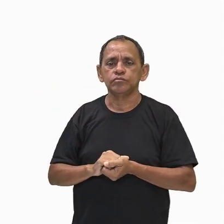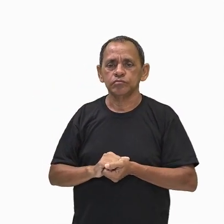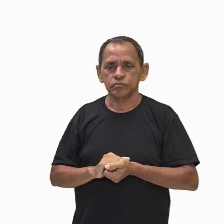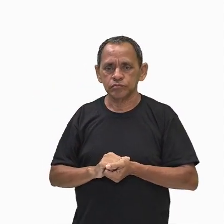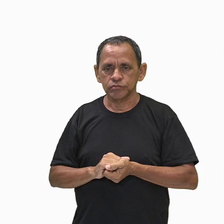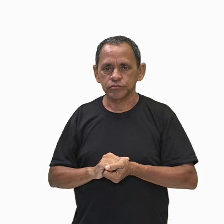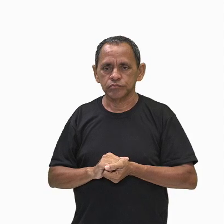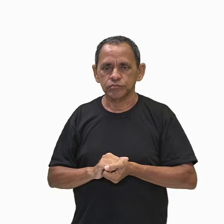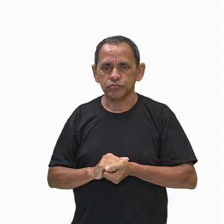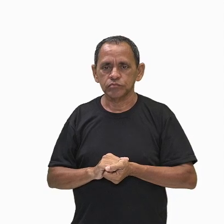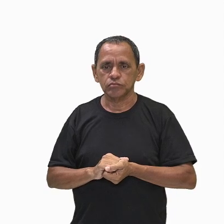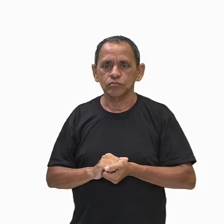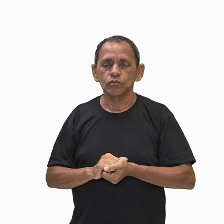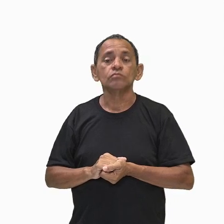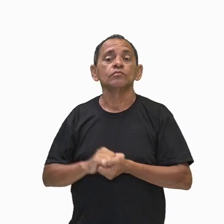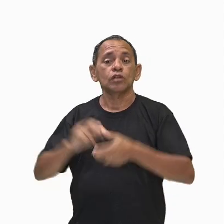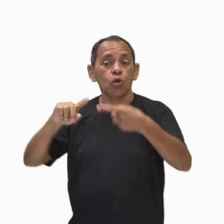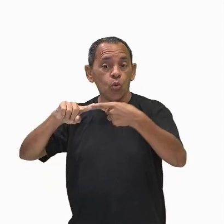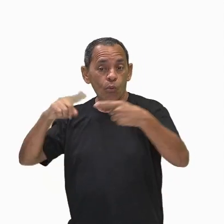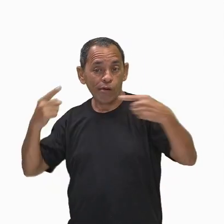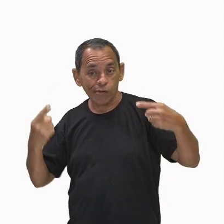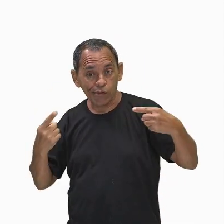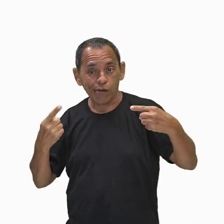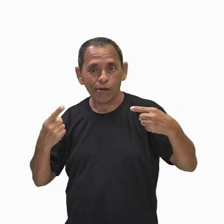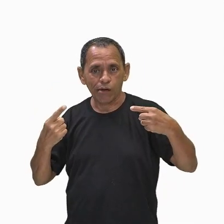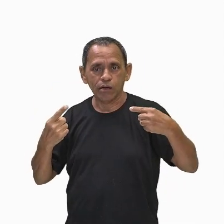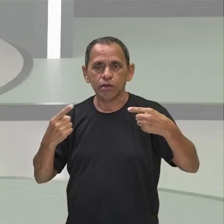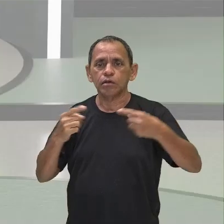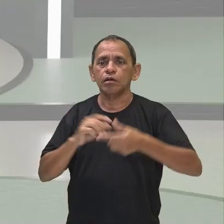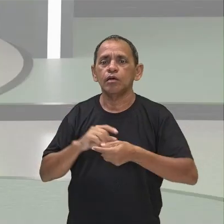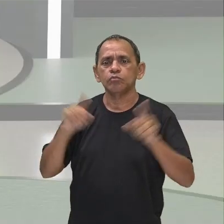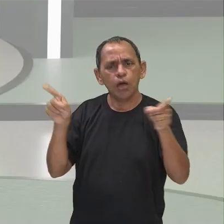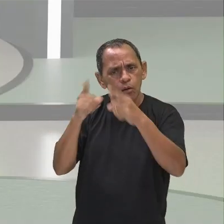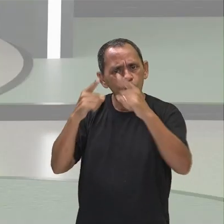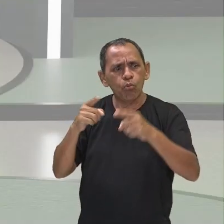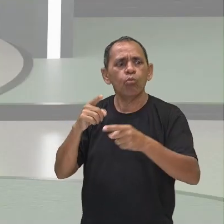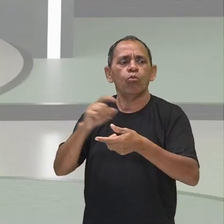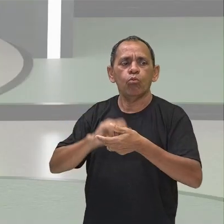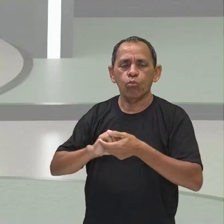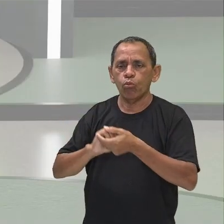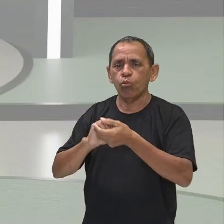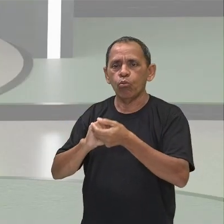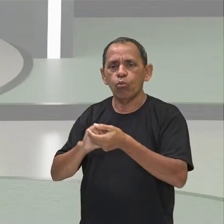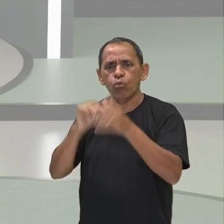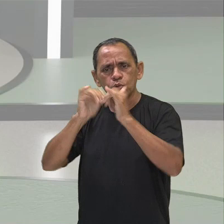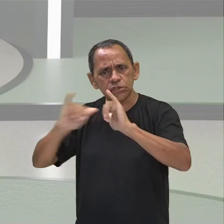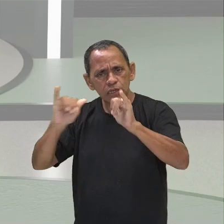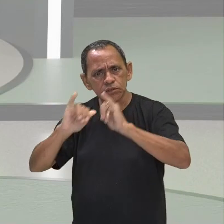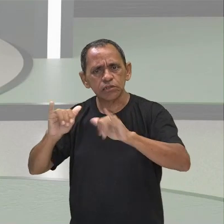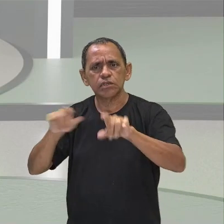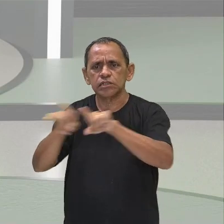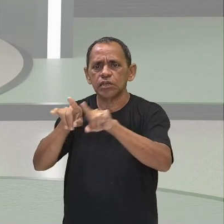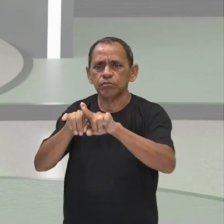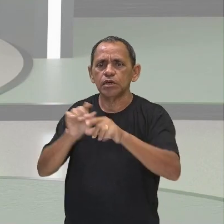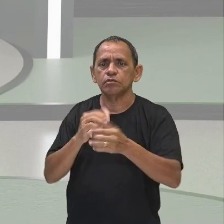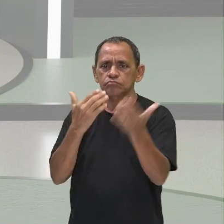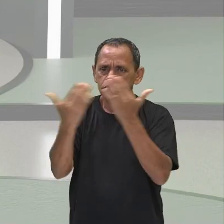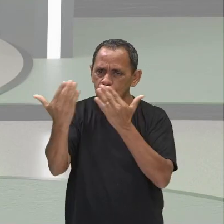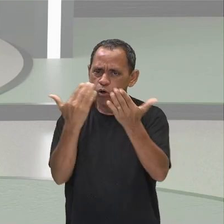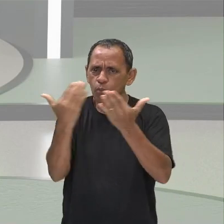o RNA mensageiro é como a música a ser tocada. Então, aí trago para vocês essa analogia, né, para